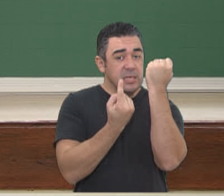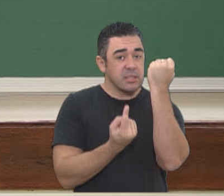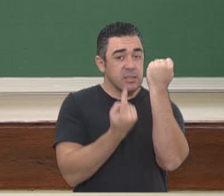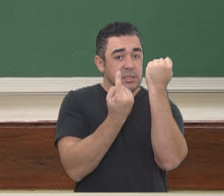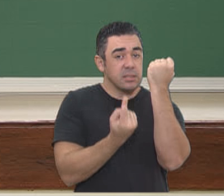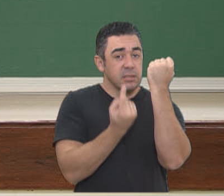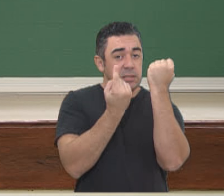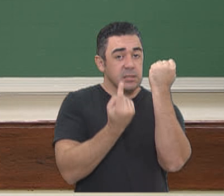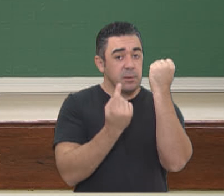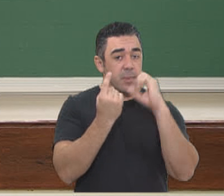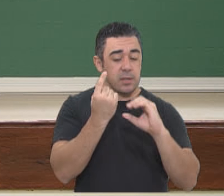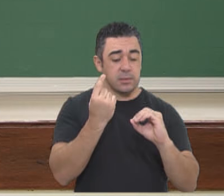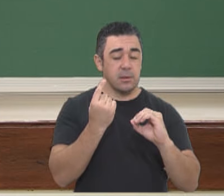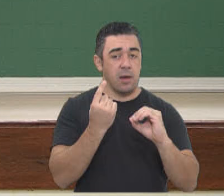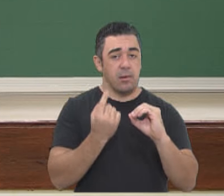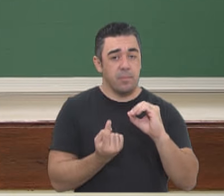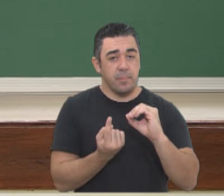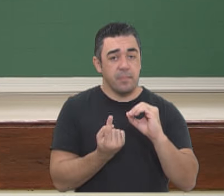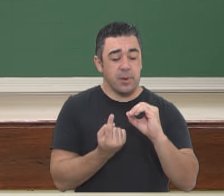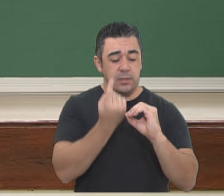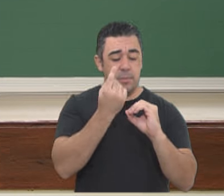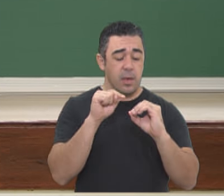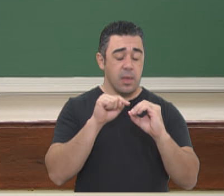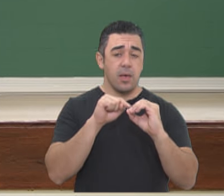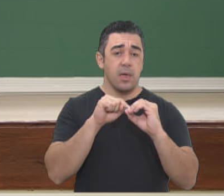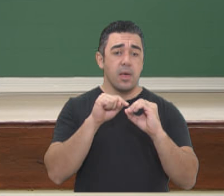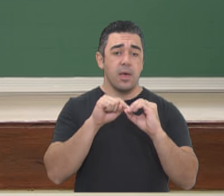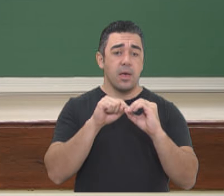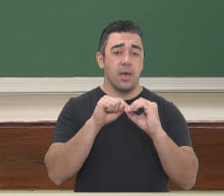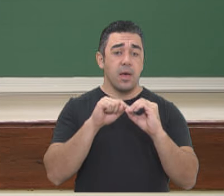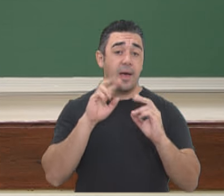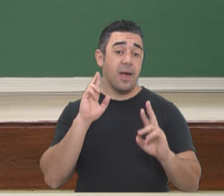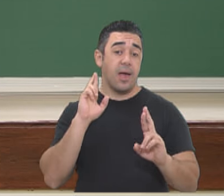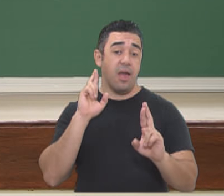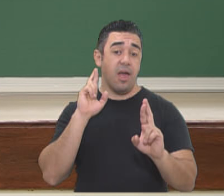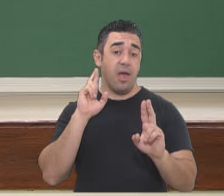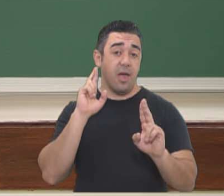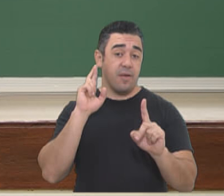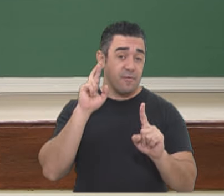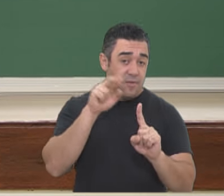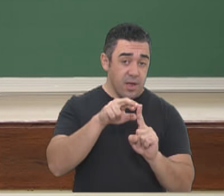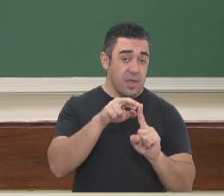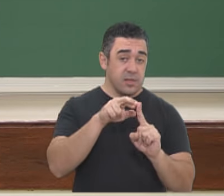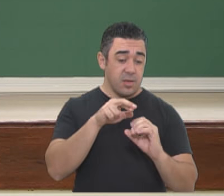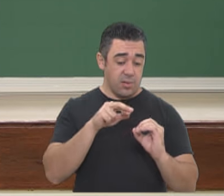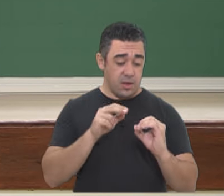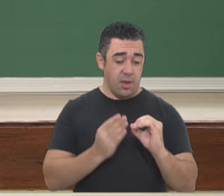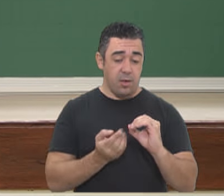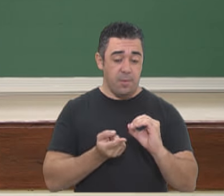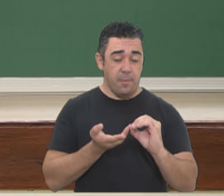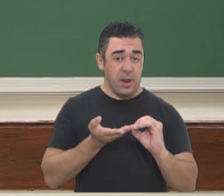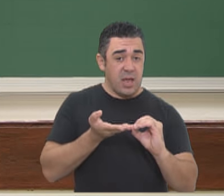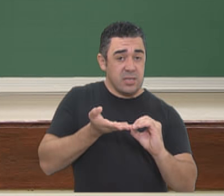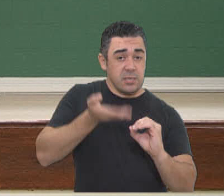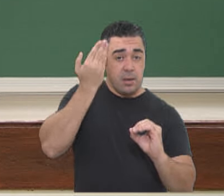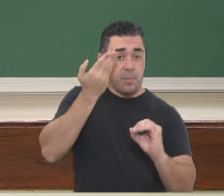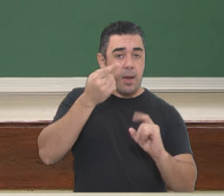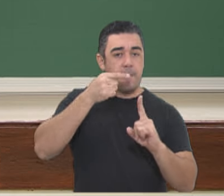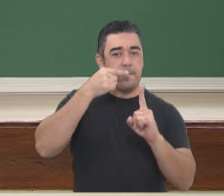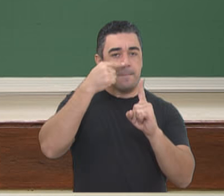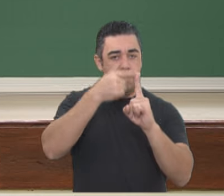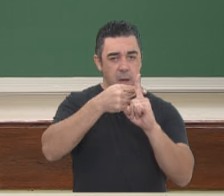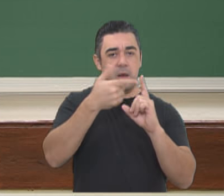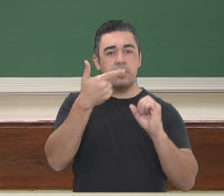meu referencial ali está sendo o quê? Zero. Acima de zero vai ser mais